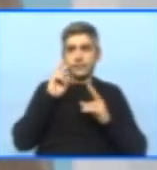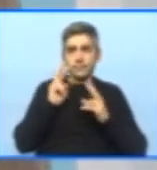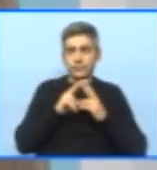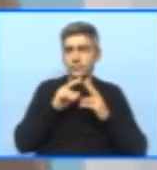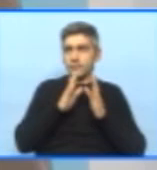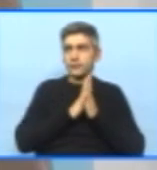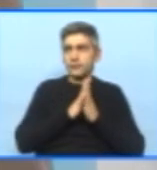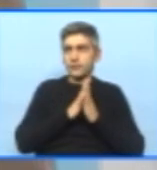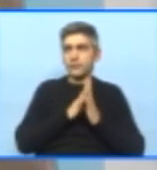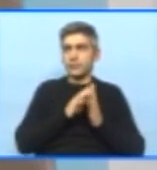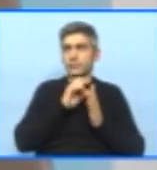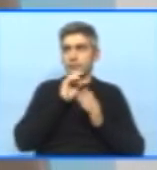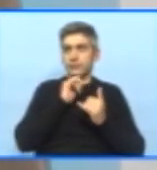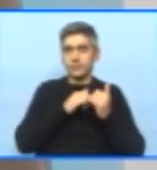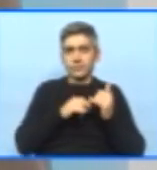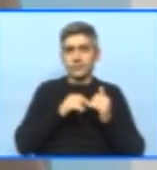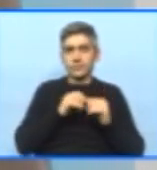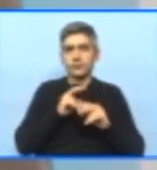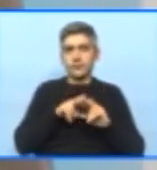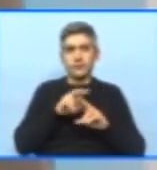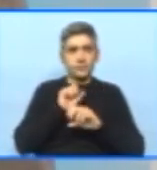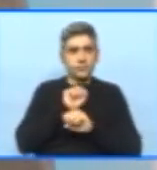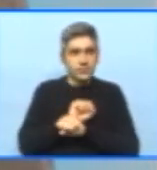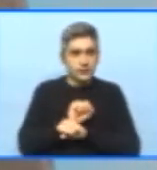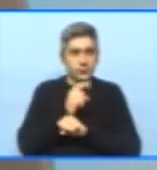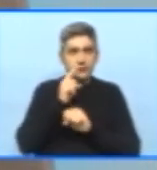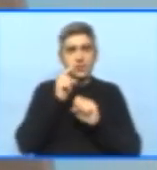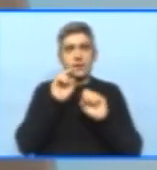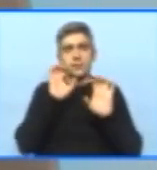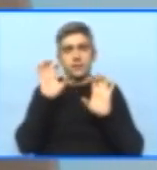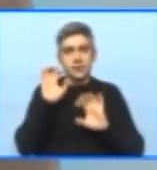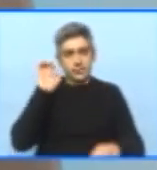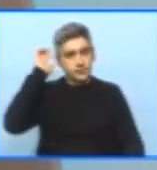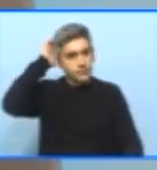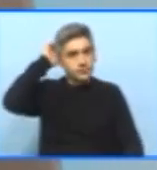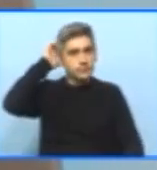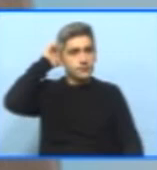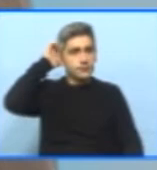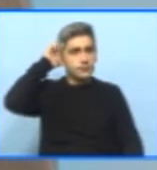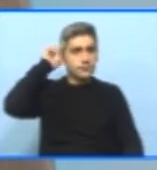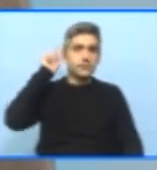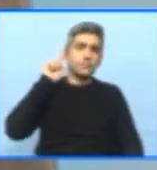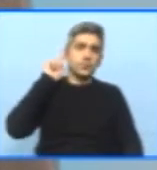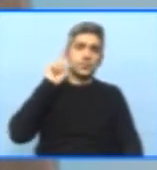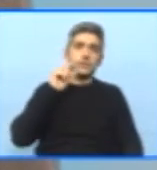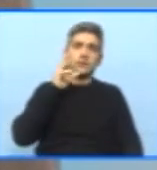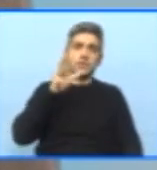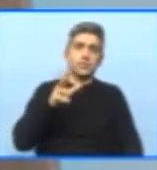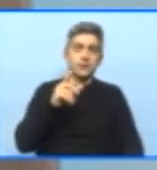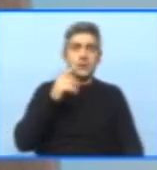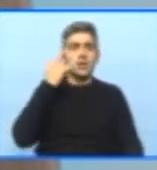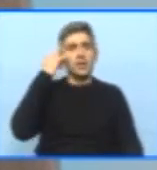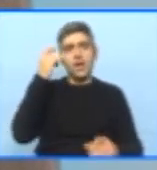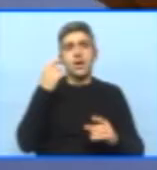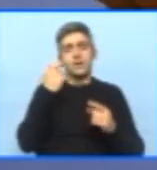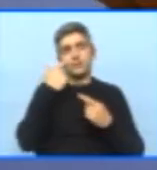Deus, corre o risco de ficar, de facto, preso a uma imagem. Parece-me importante também dizer, que pode ser uma ideia a explorar a partir